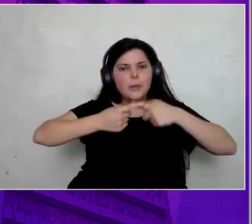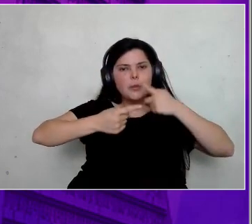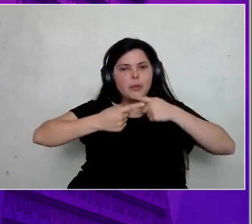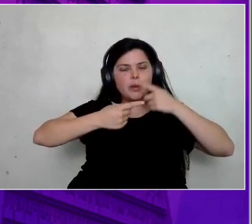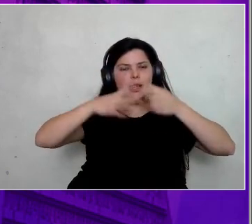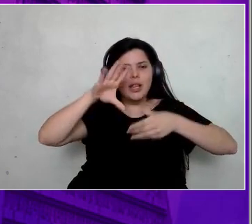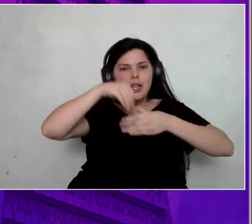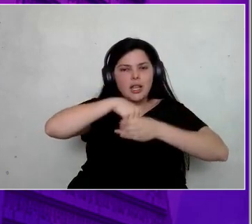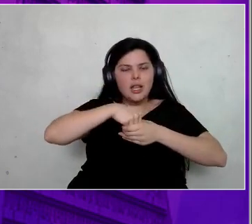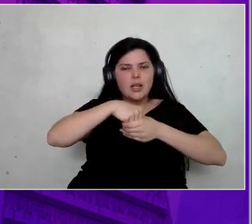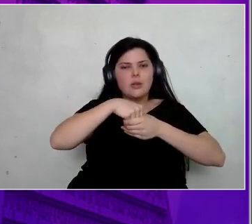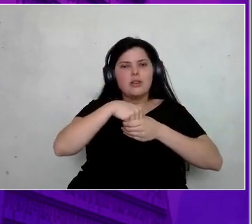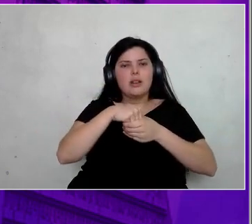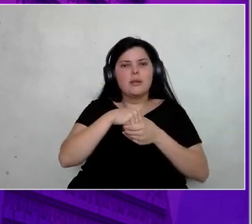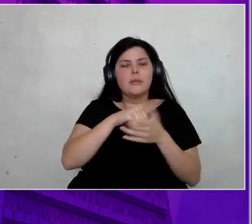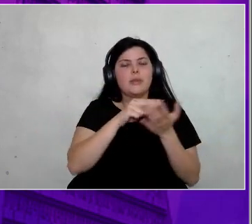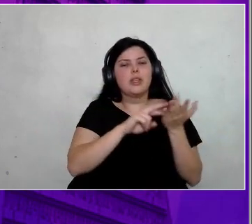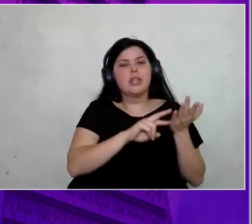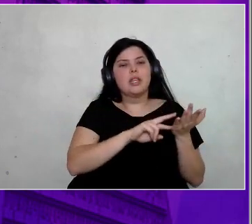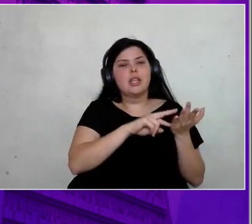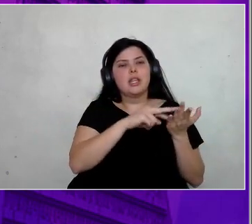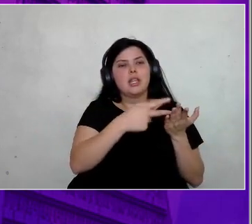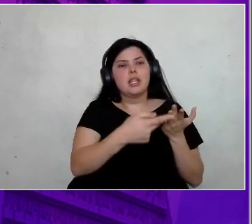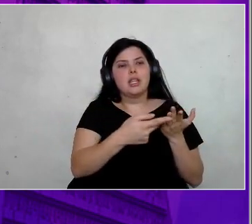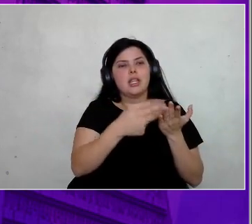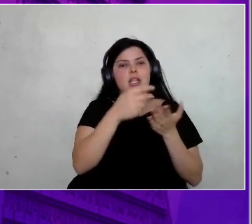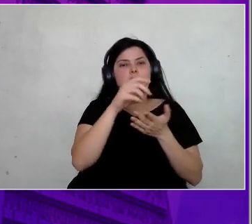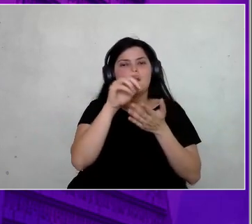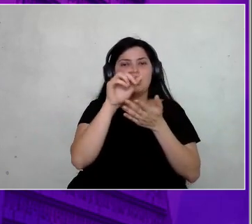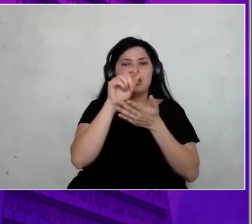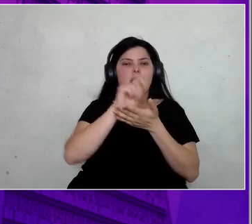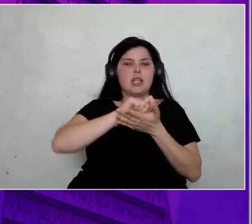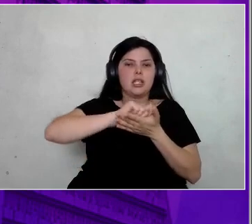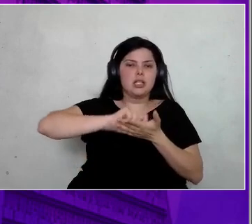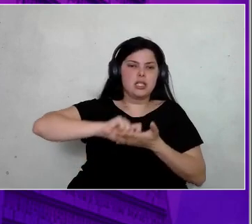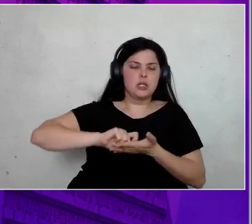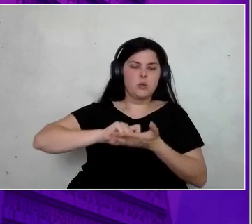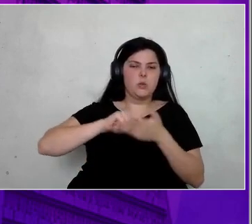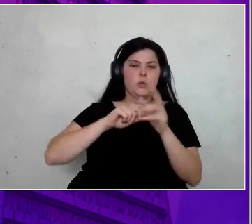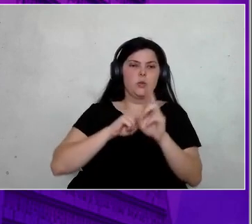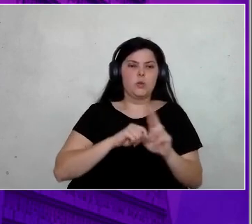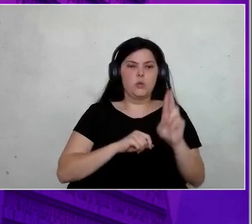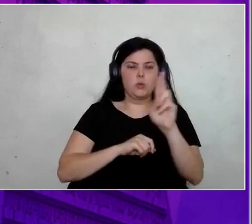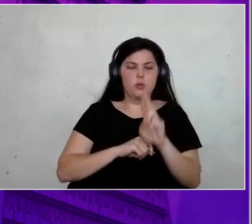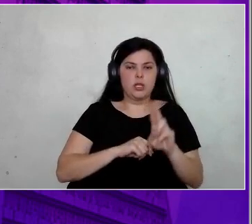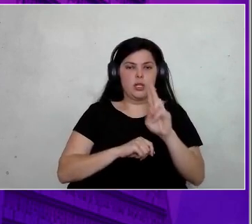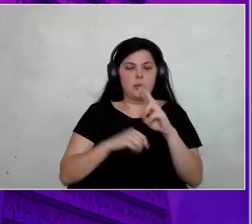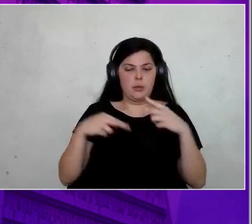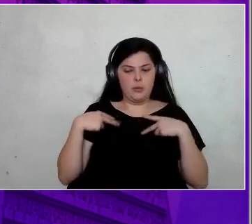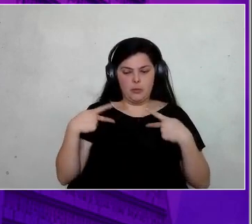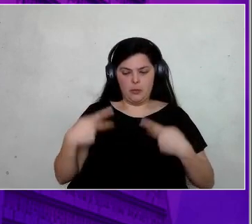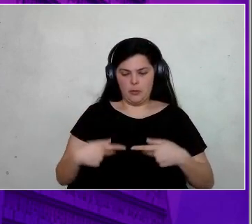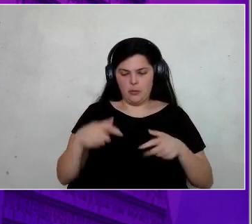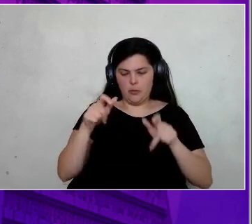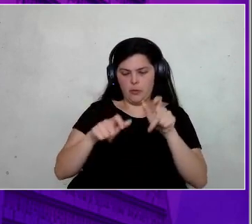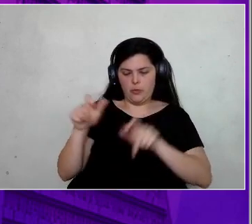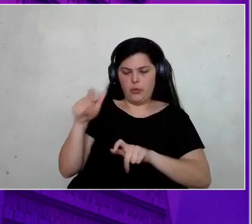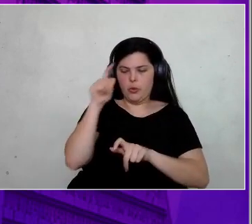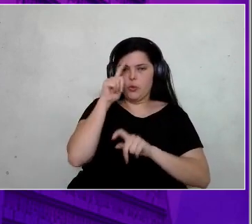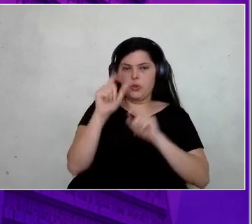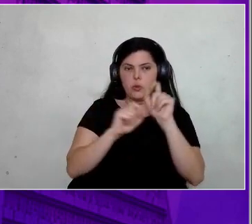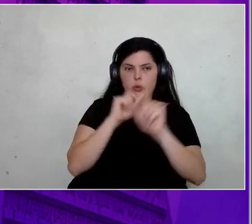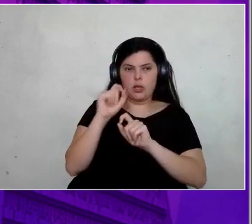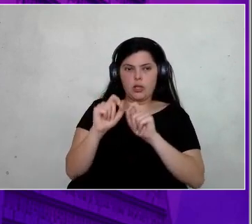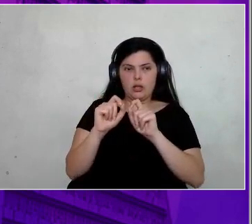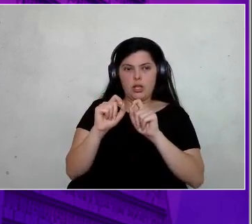algumas transcrições. Essas transcrições foram utilizadas pelo ser humano para armazenar